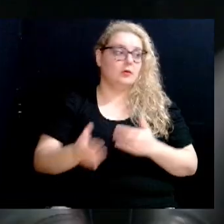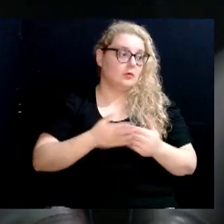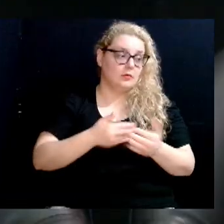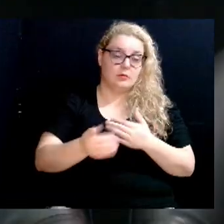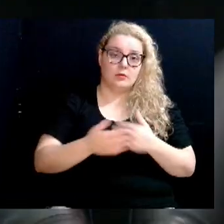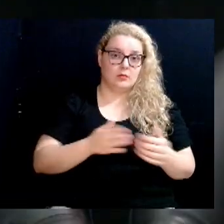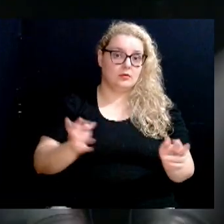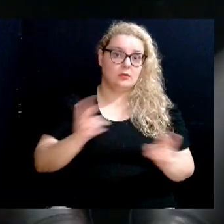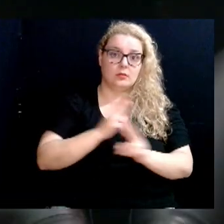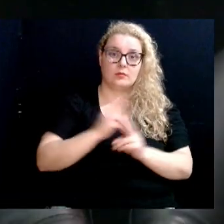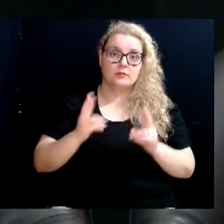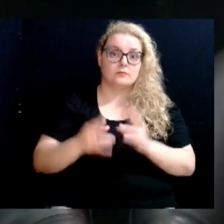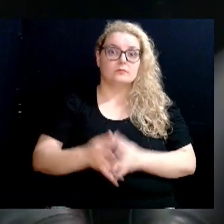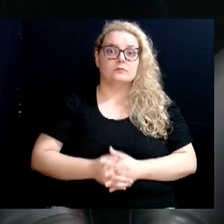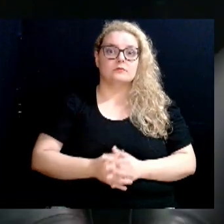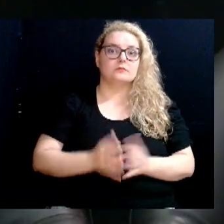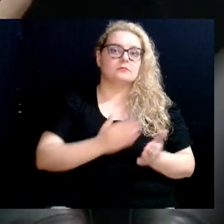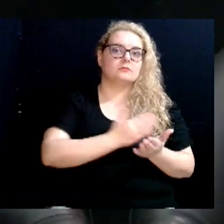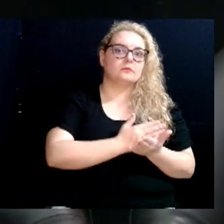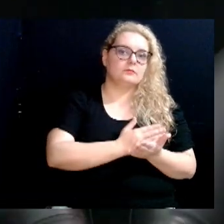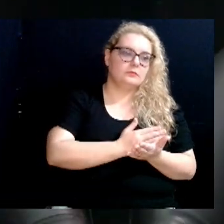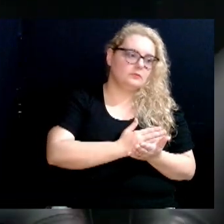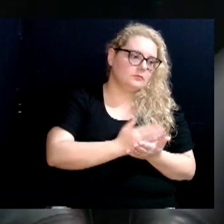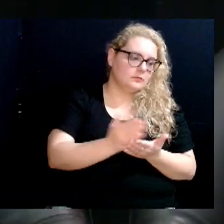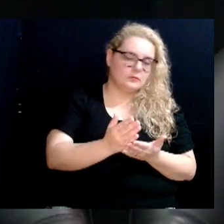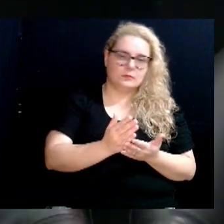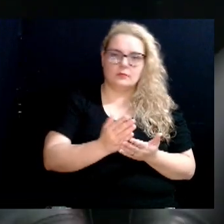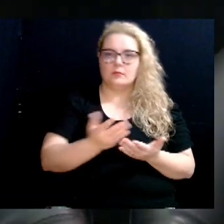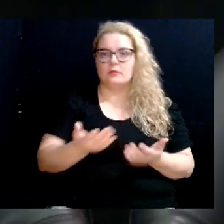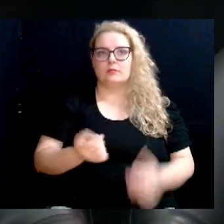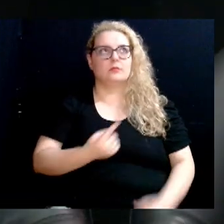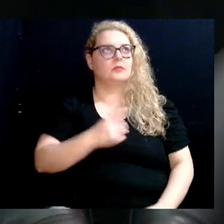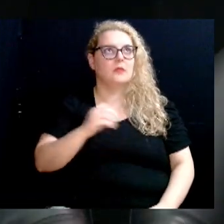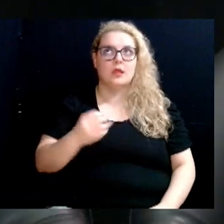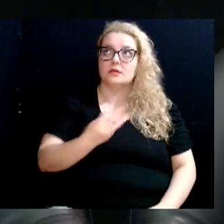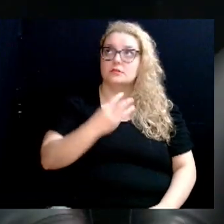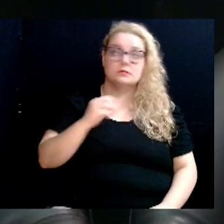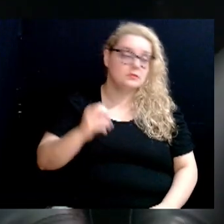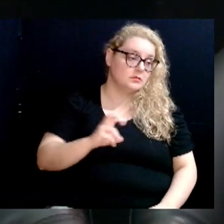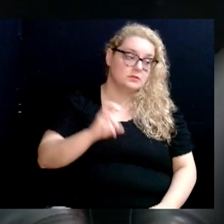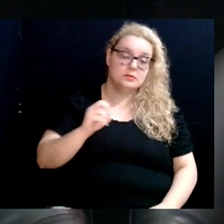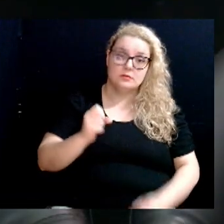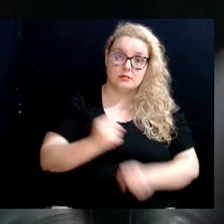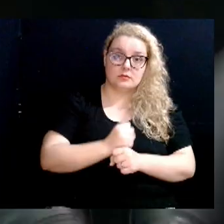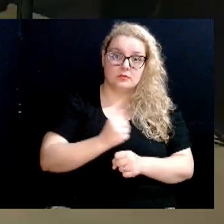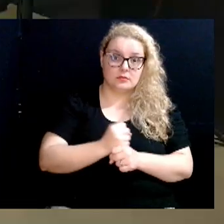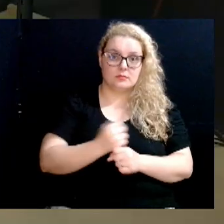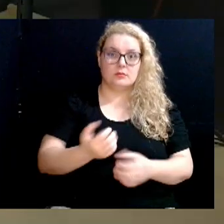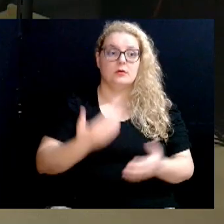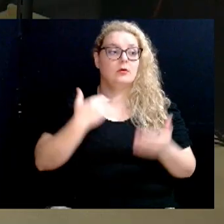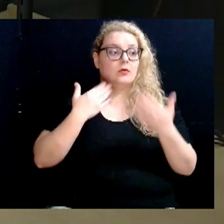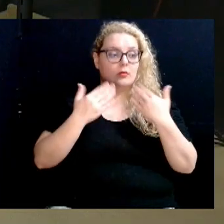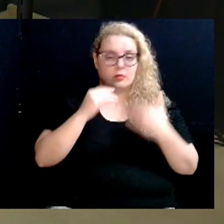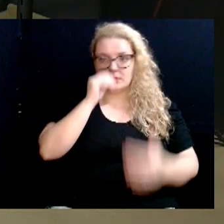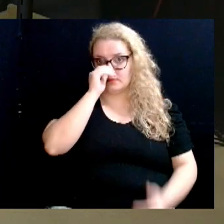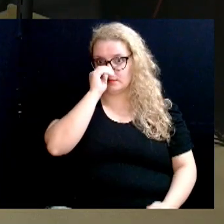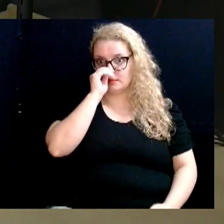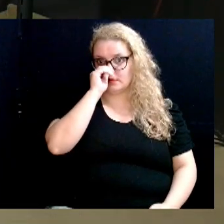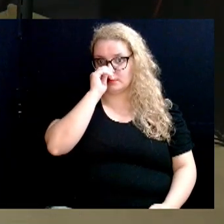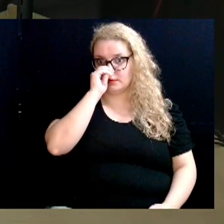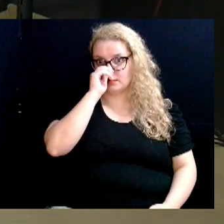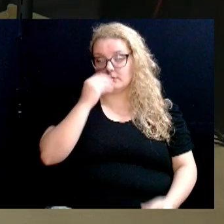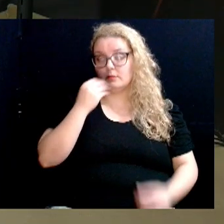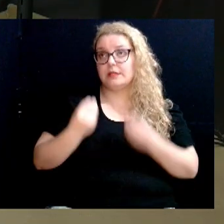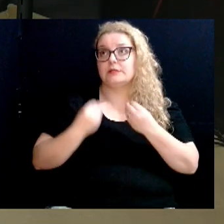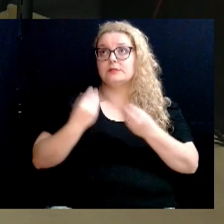seja no início, que seja... Você tem 10, 30, 50 anos, conversem. Mas como que é essa questão de lidar com